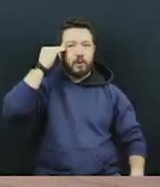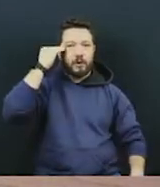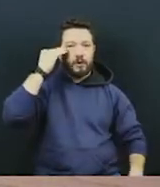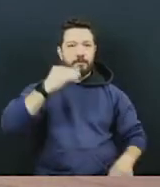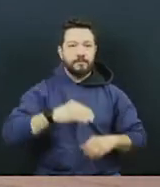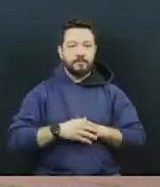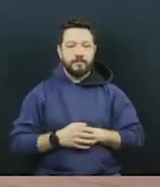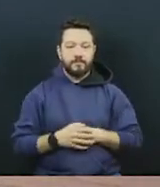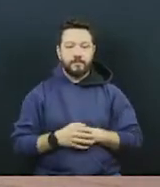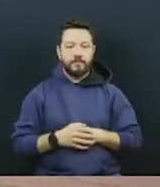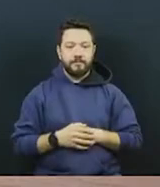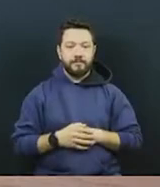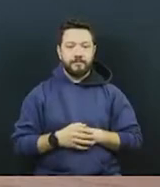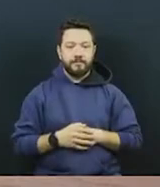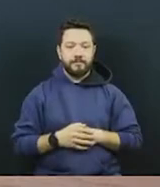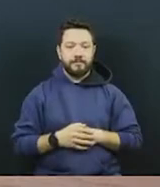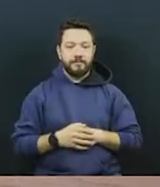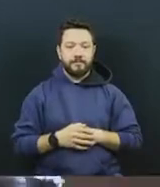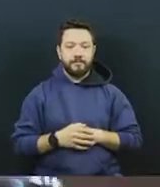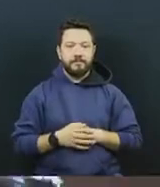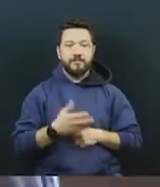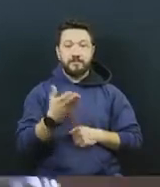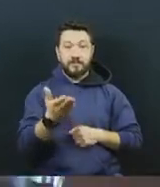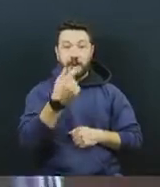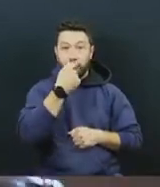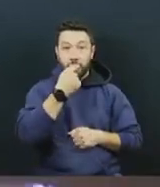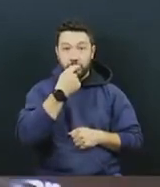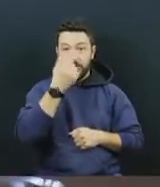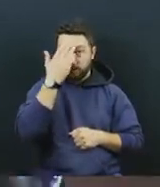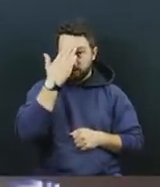Josias. Vou discutir de forma rápida aqui.